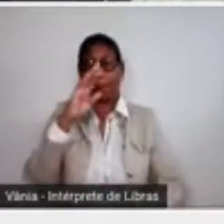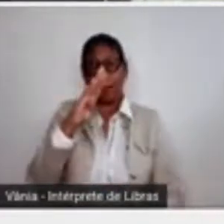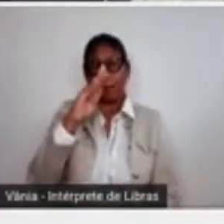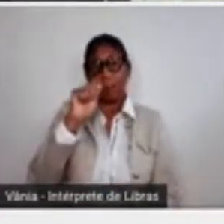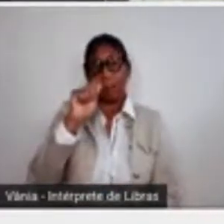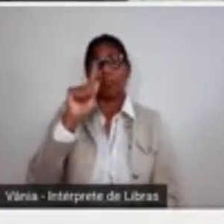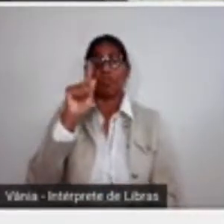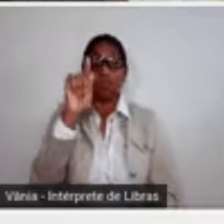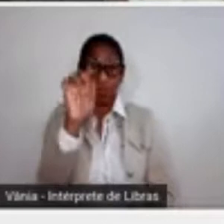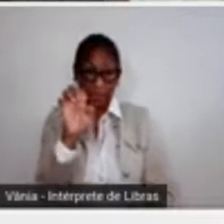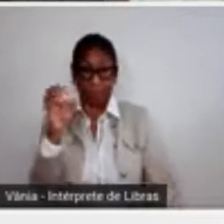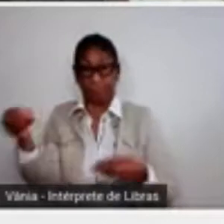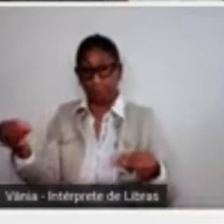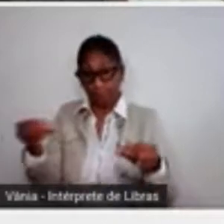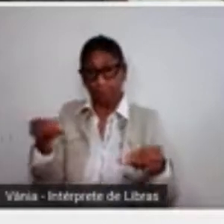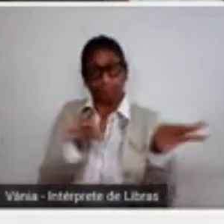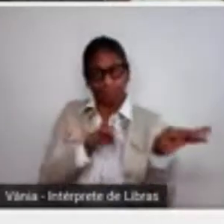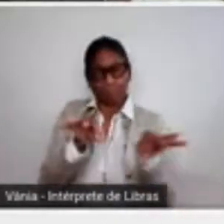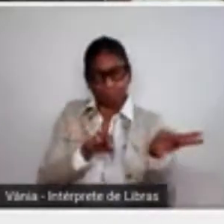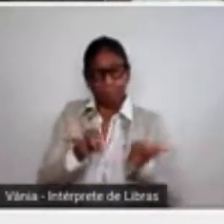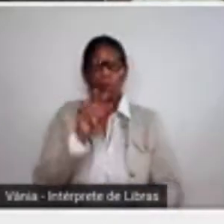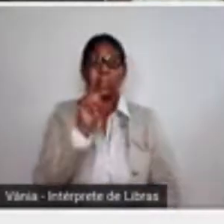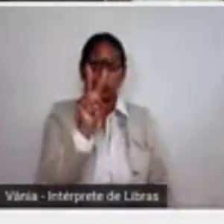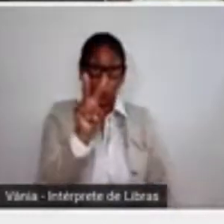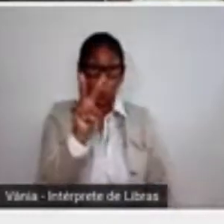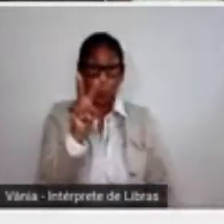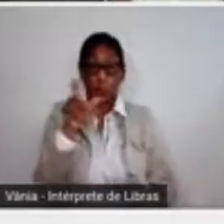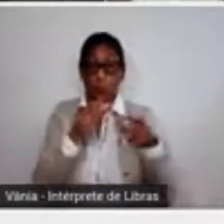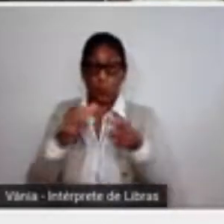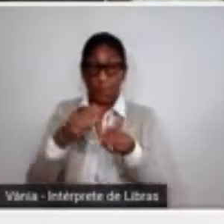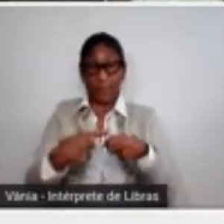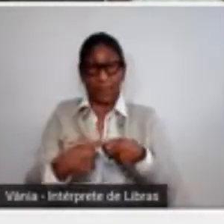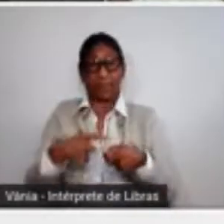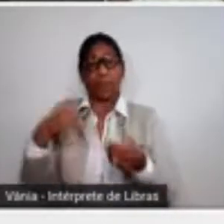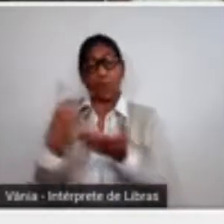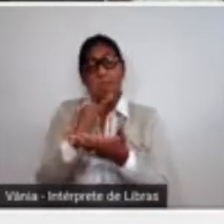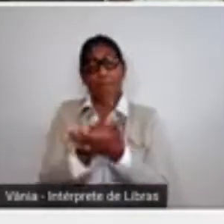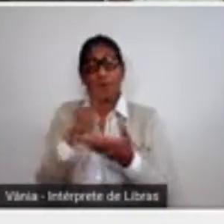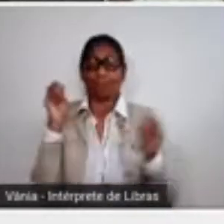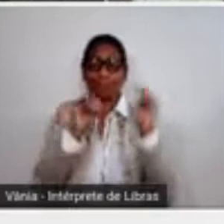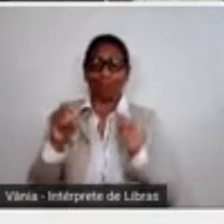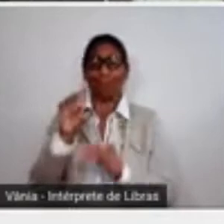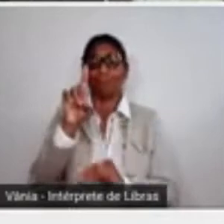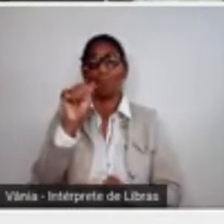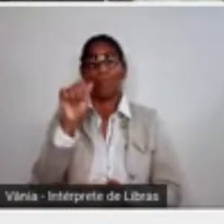Uruguaiana, Guaíba e Bagé, e ainda 2 municípios que tinham algum erro de lançamento, que